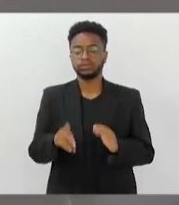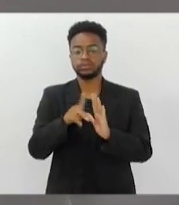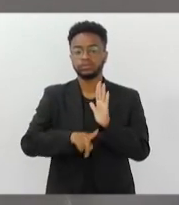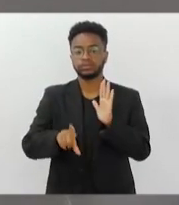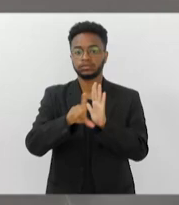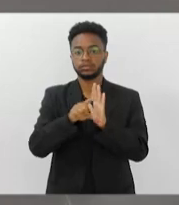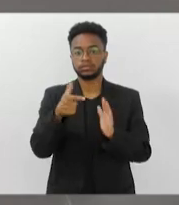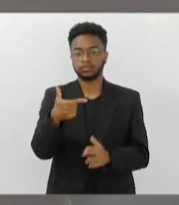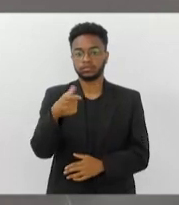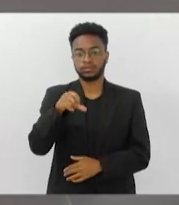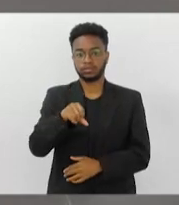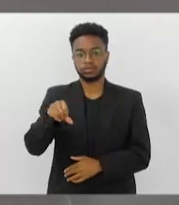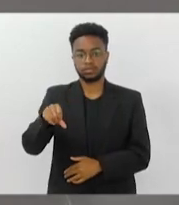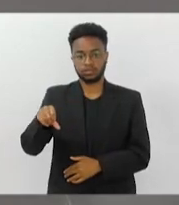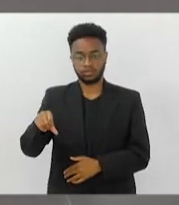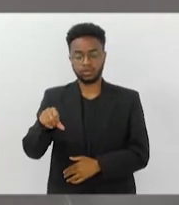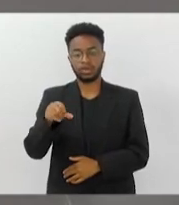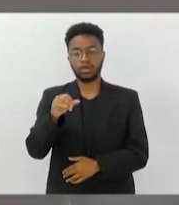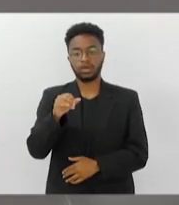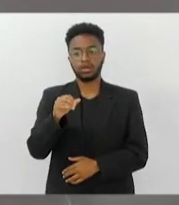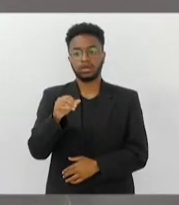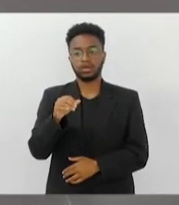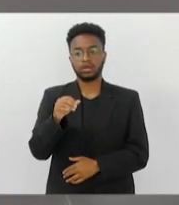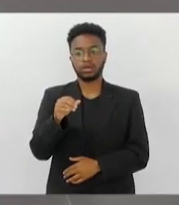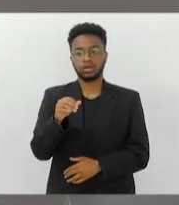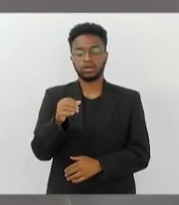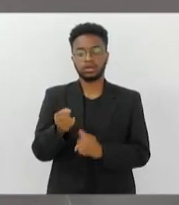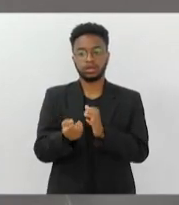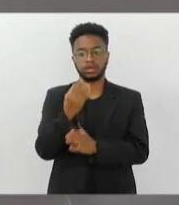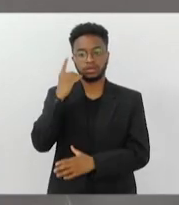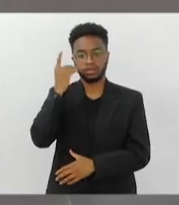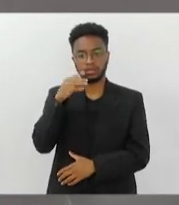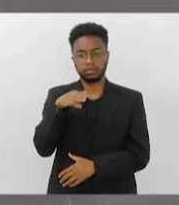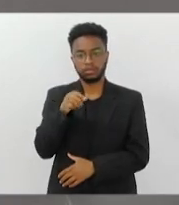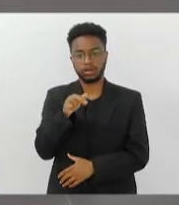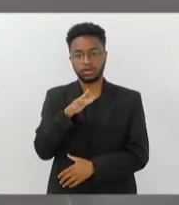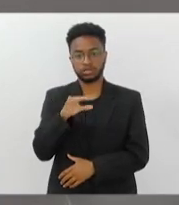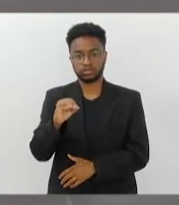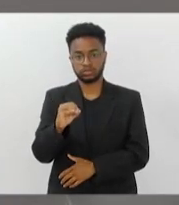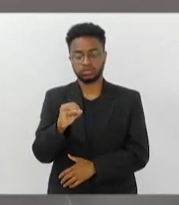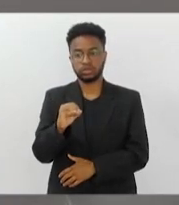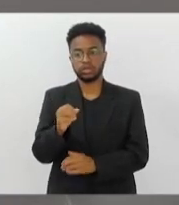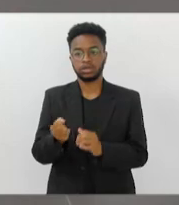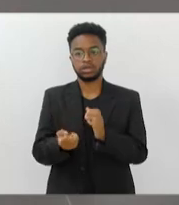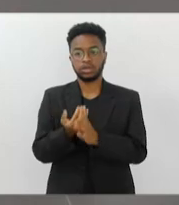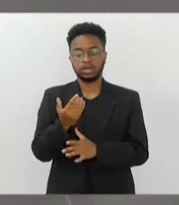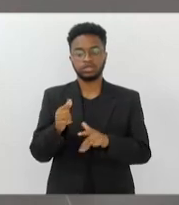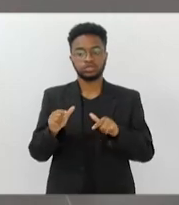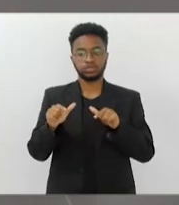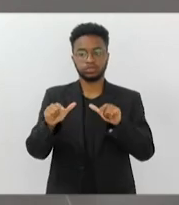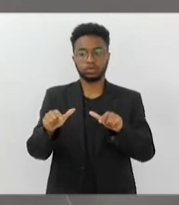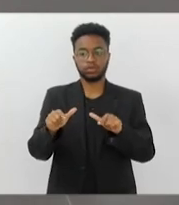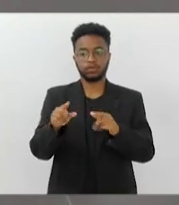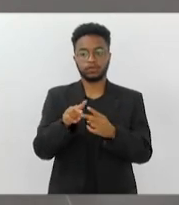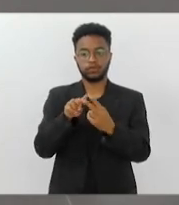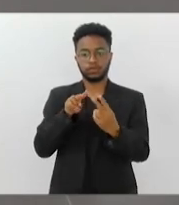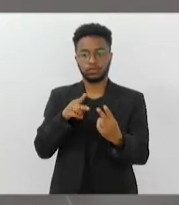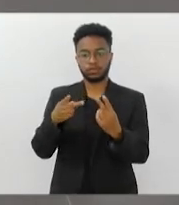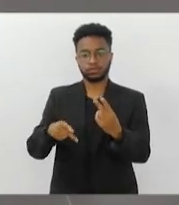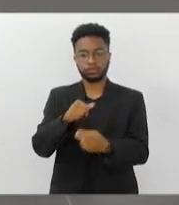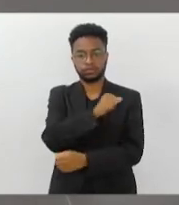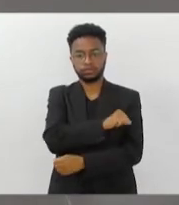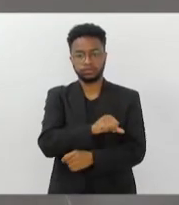lei 2999, de 20, autoria do deputado Márcio Gualberto, que implementa o diploma digital no âmbito do Estado do Rio de Janeiro e da